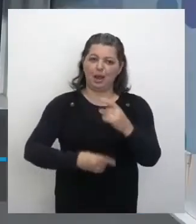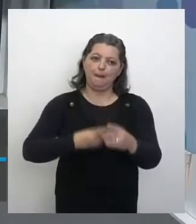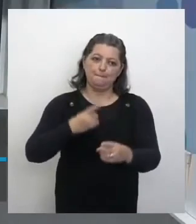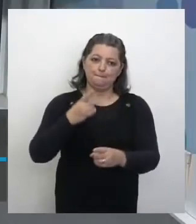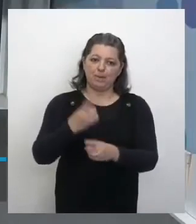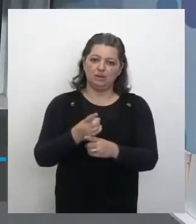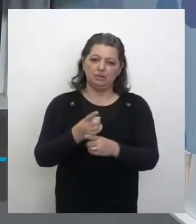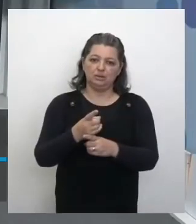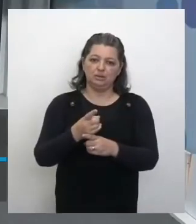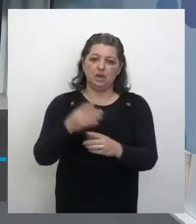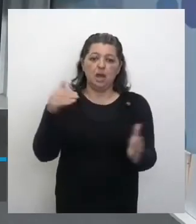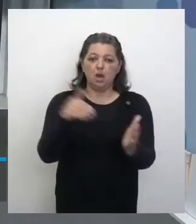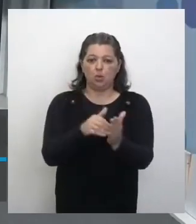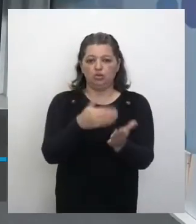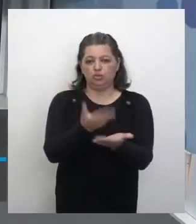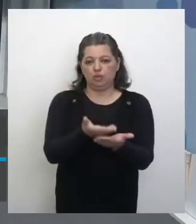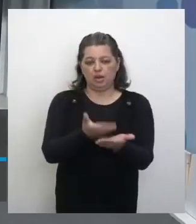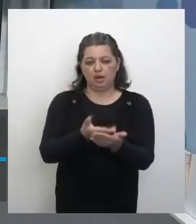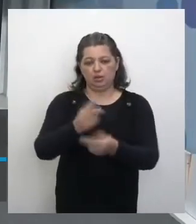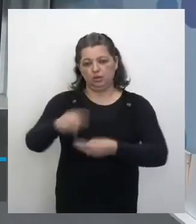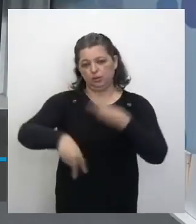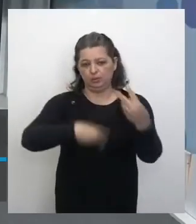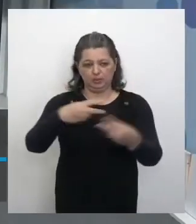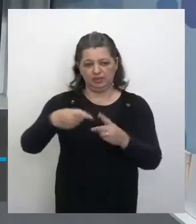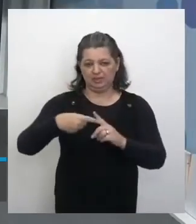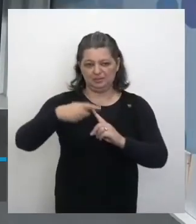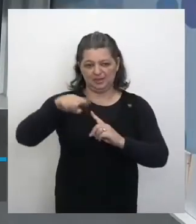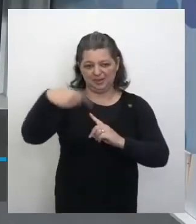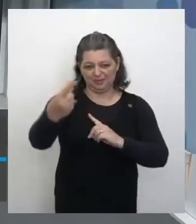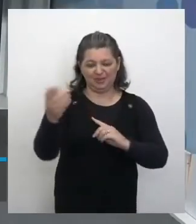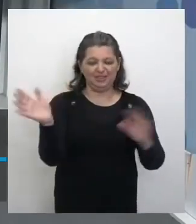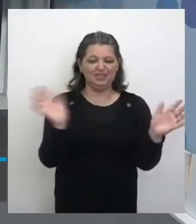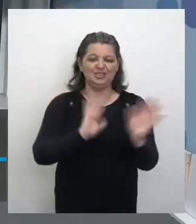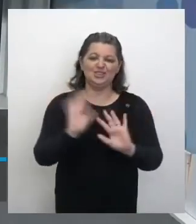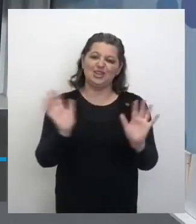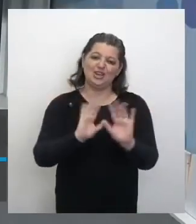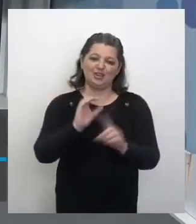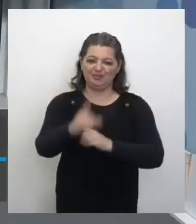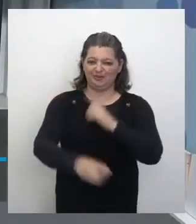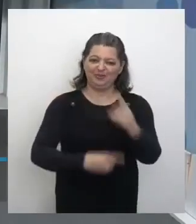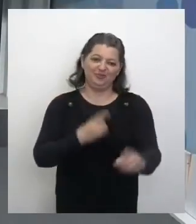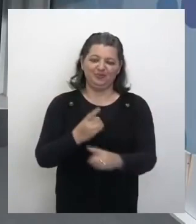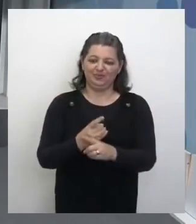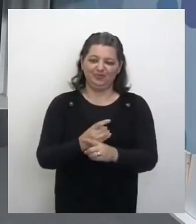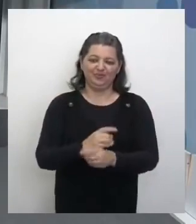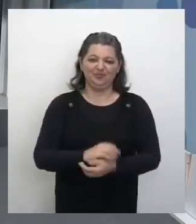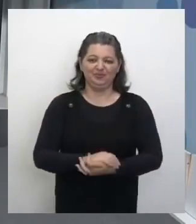Que é a última aula do bimestre, hein? Não percam semana que vem. Tchau, pessoal. Tchau. Até a próxima, hein?